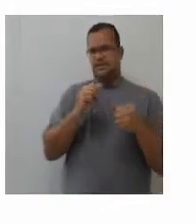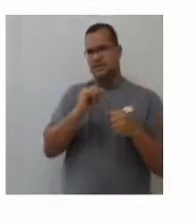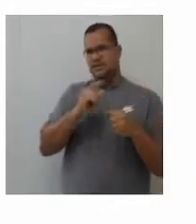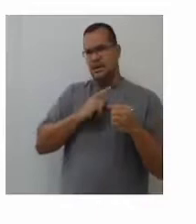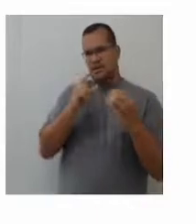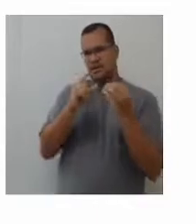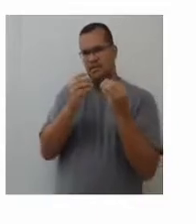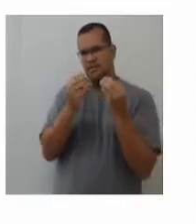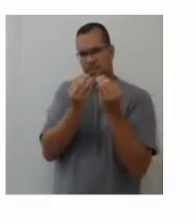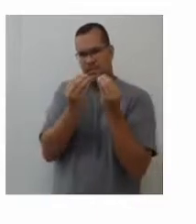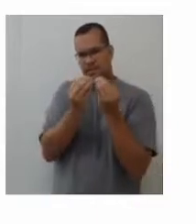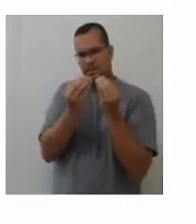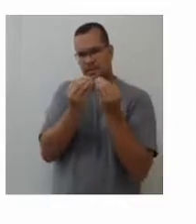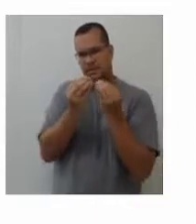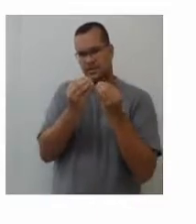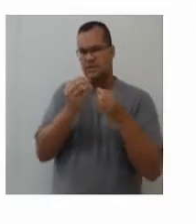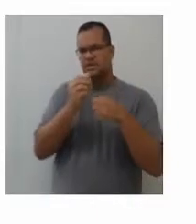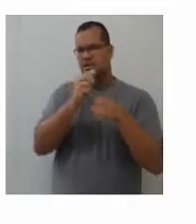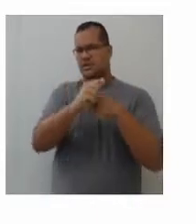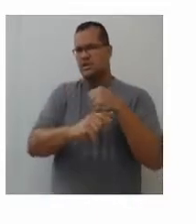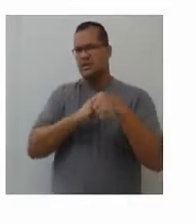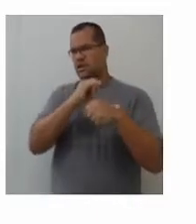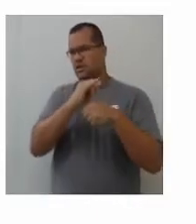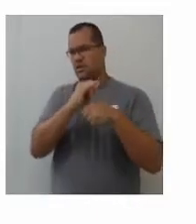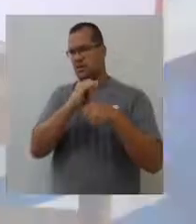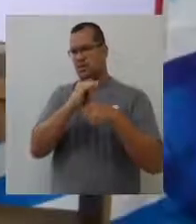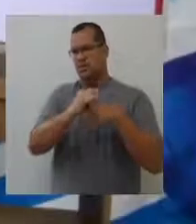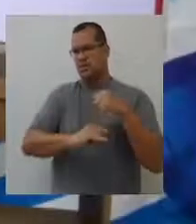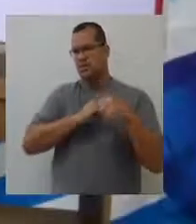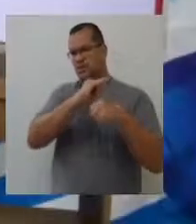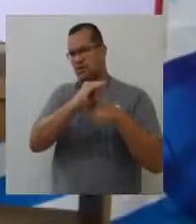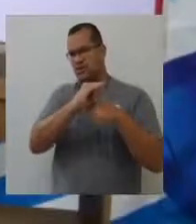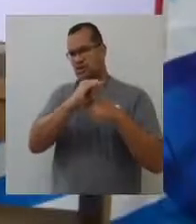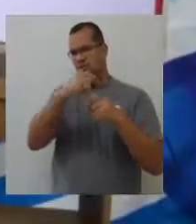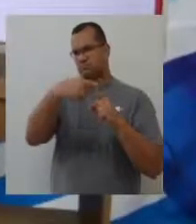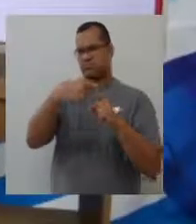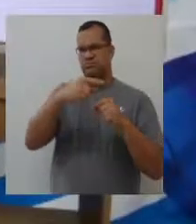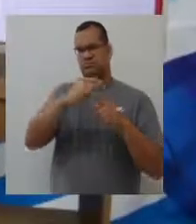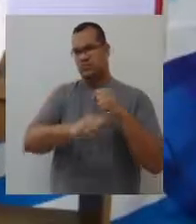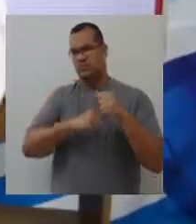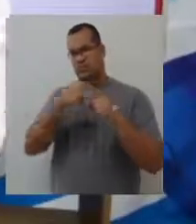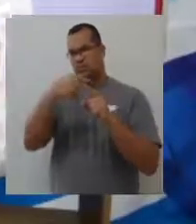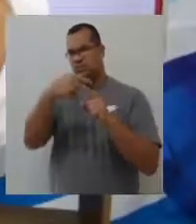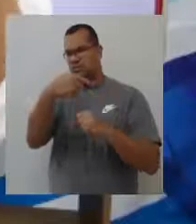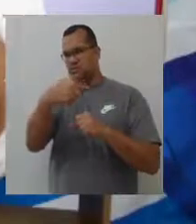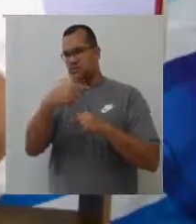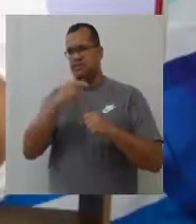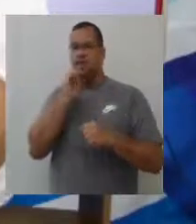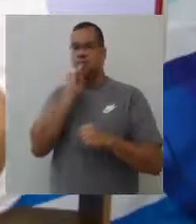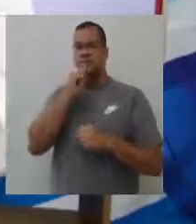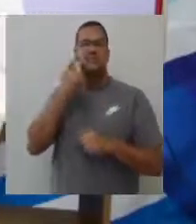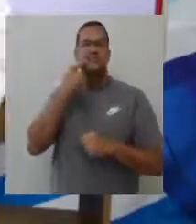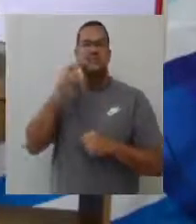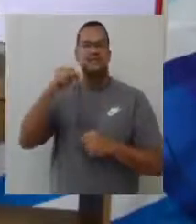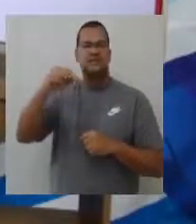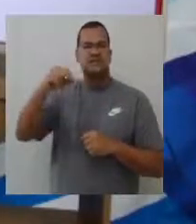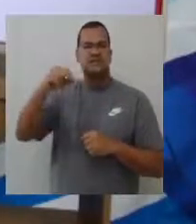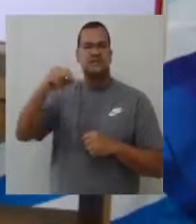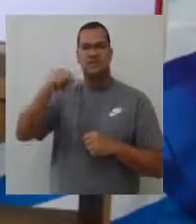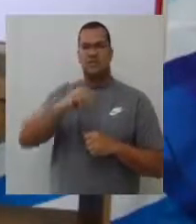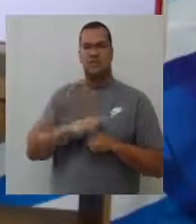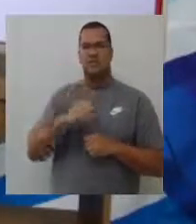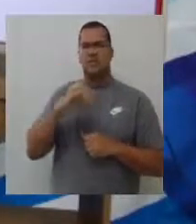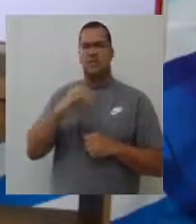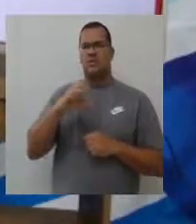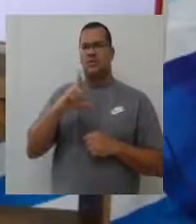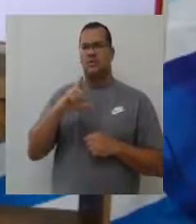dispersas são íons ou íons mais moléculas. Exemplo disso, pessoal. Sal de cozinha, o cloreto de